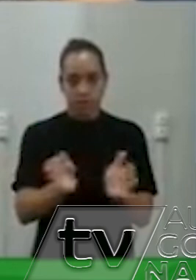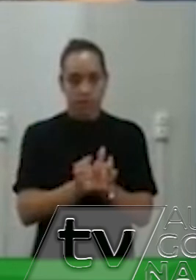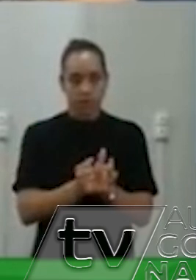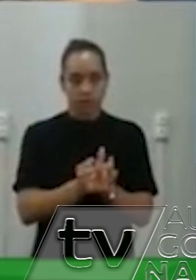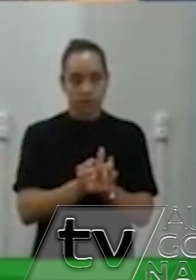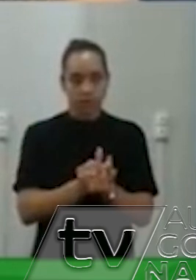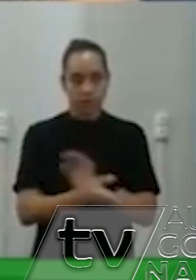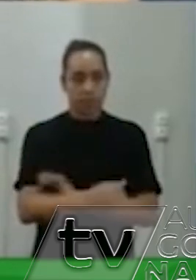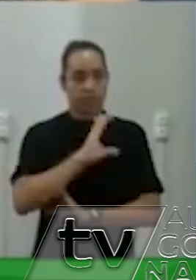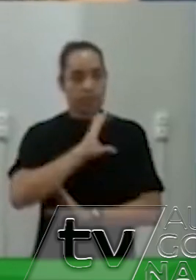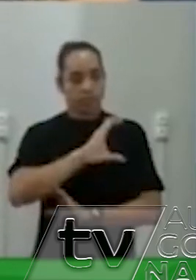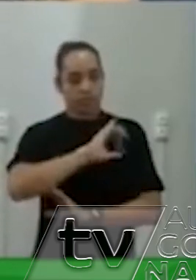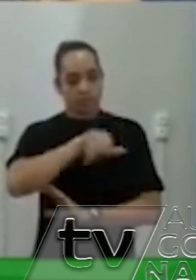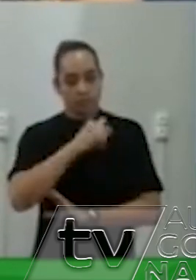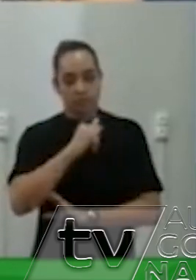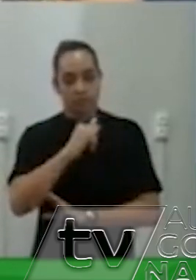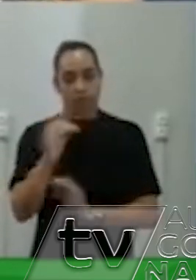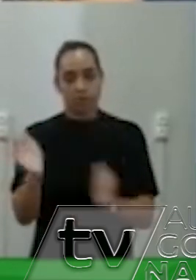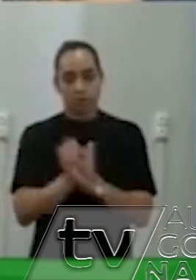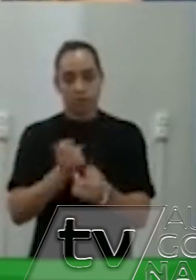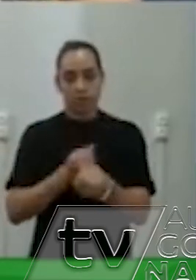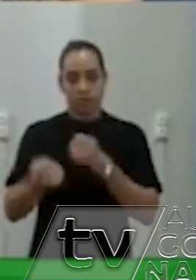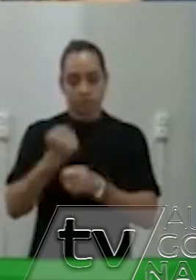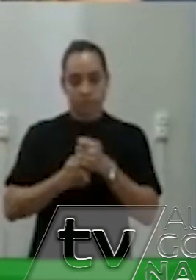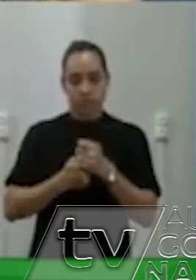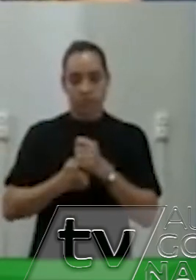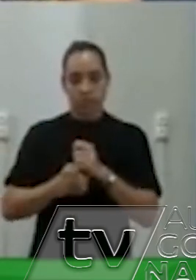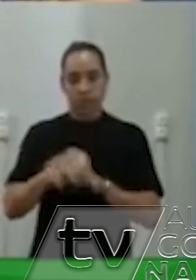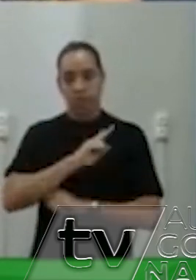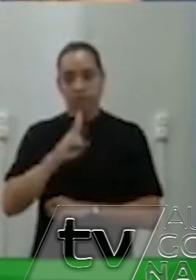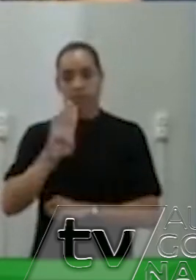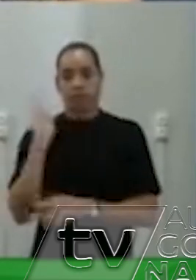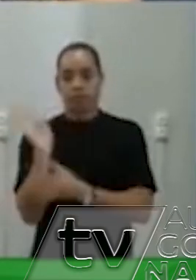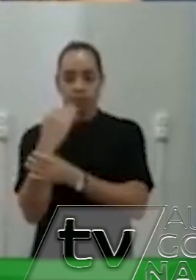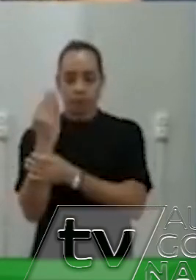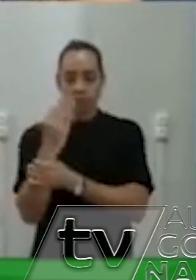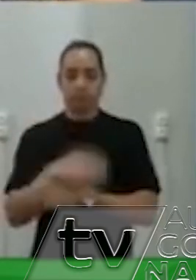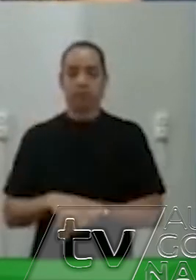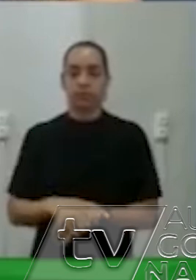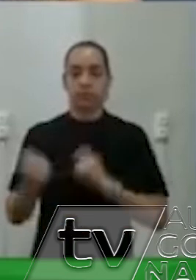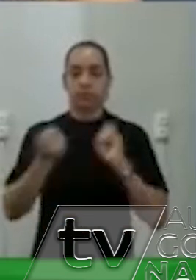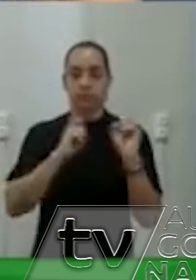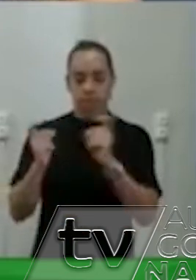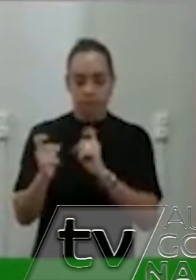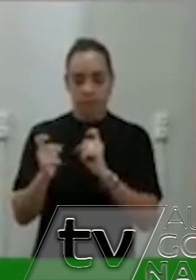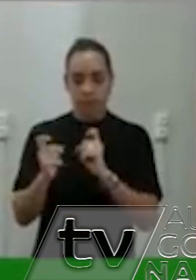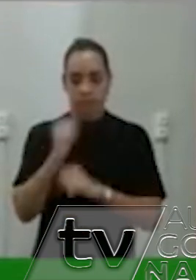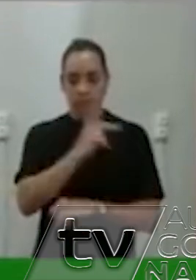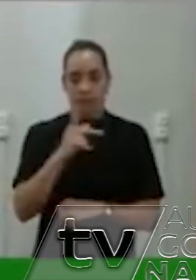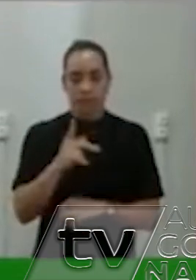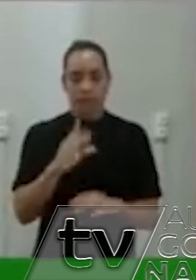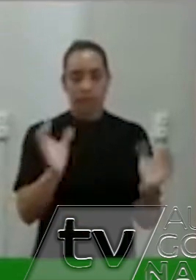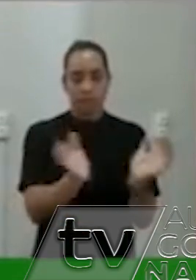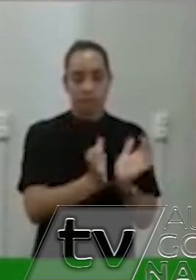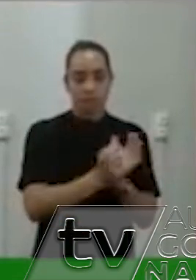Constituição e Justiça, vereador Chico Filho, e da Comissão de Orçamento e Finanças, vereador Brivaldo Marques. Para discutir, presidente da comissão